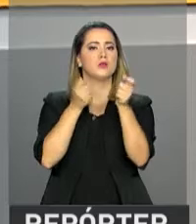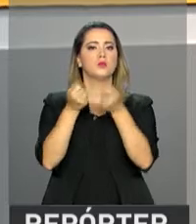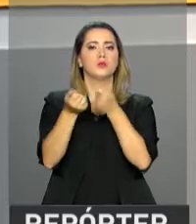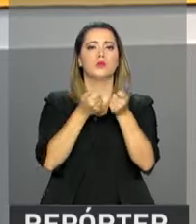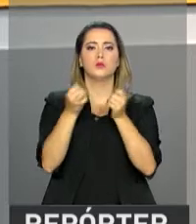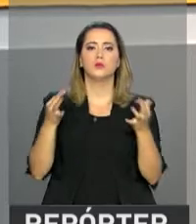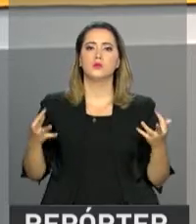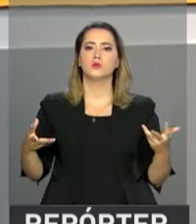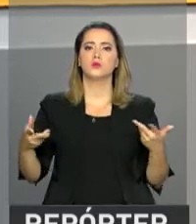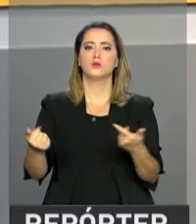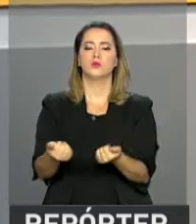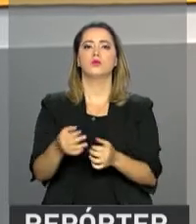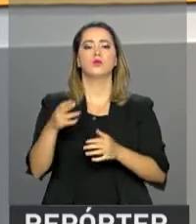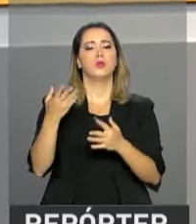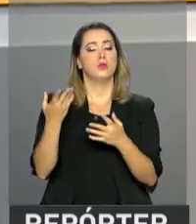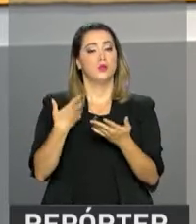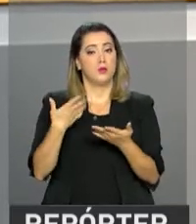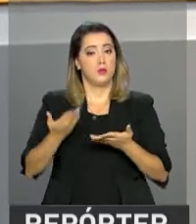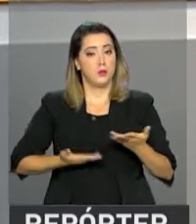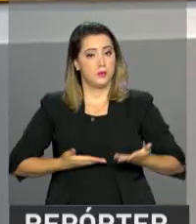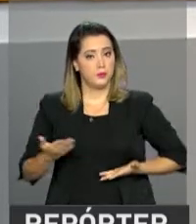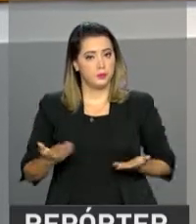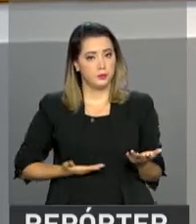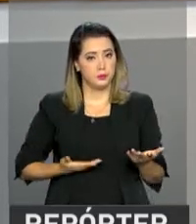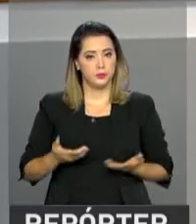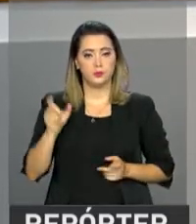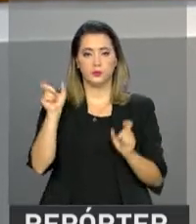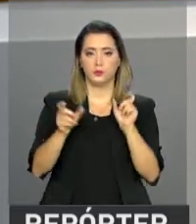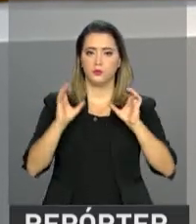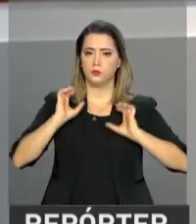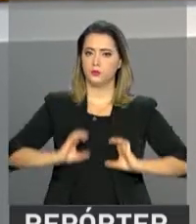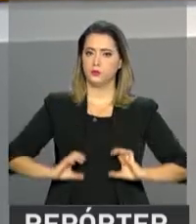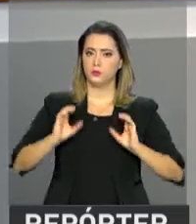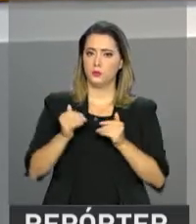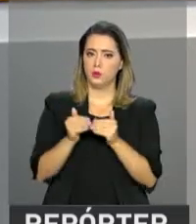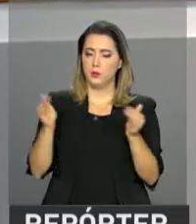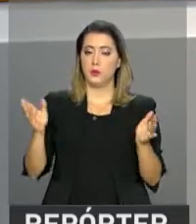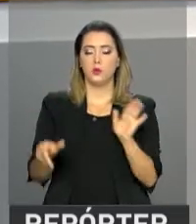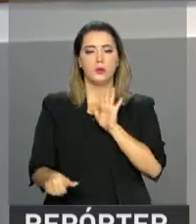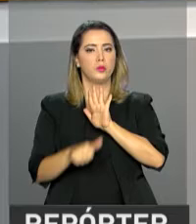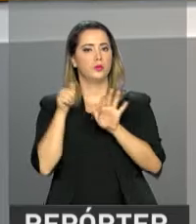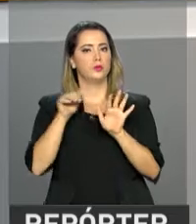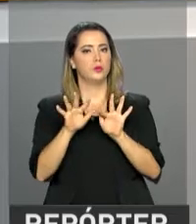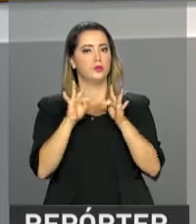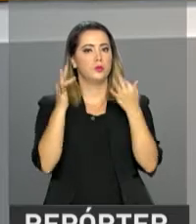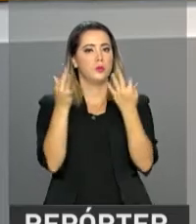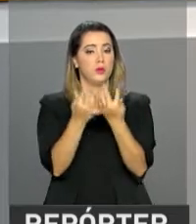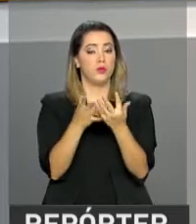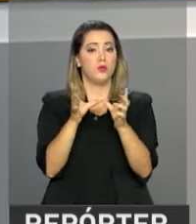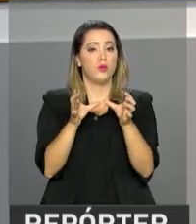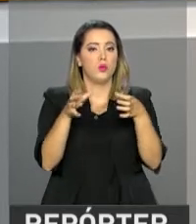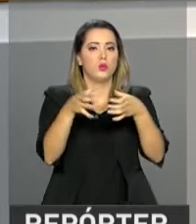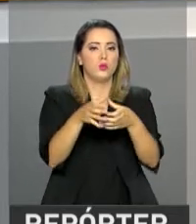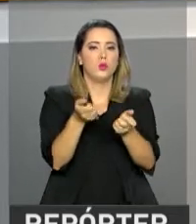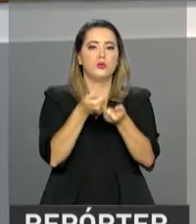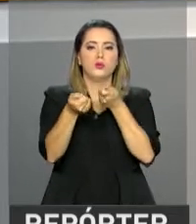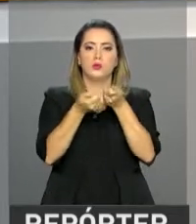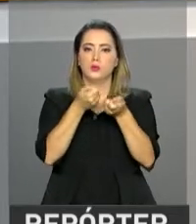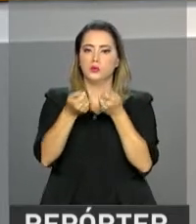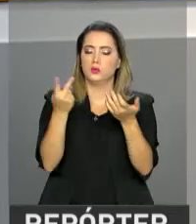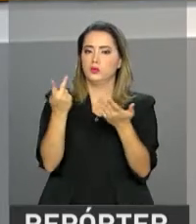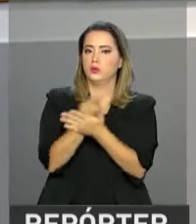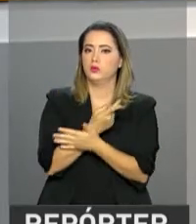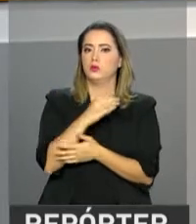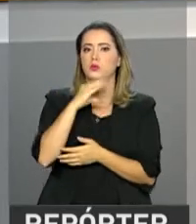controle e efetividade na prestação de serviço ao cidadão na abertura do 1º fórum nacional de controle realizado pelo tribunal de